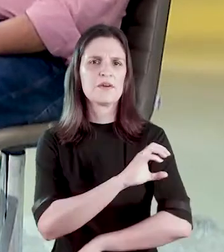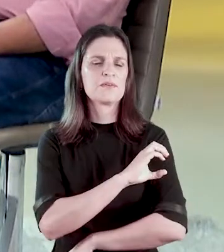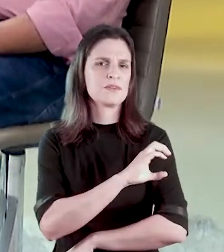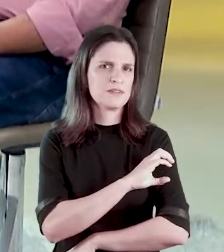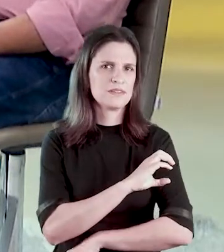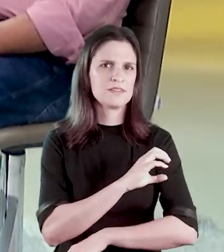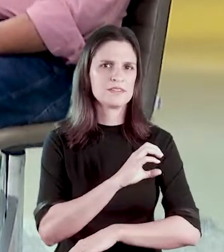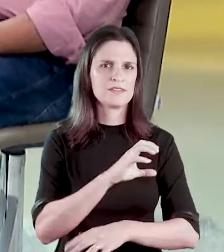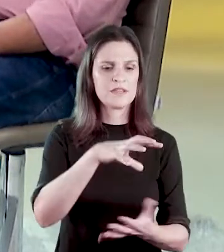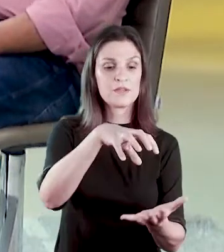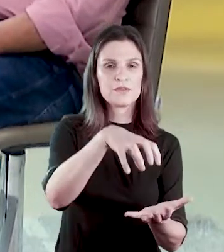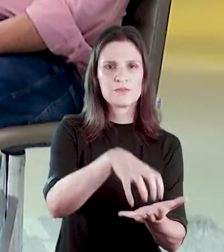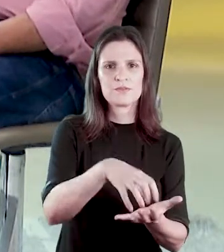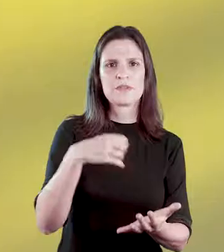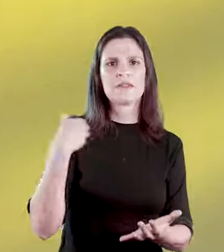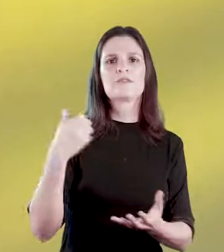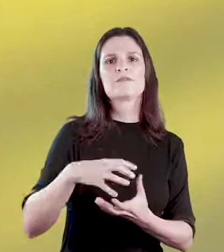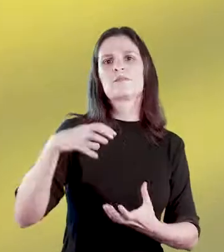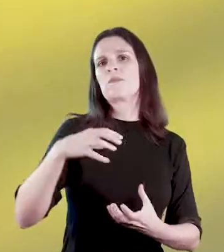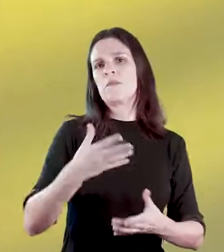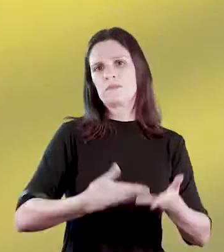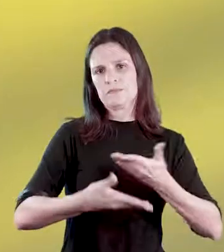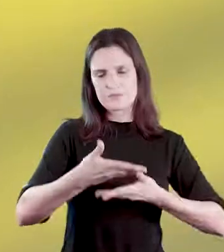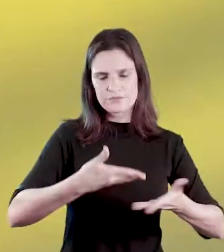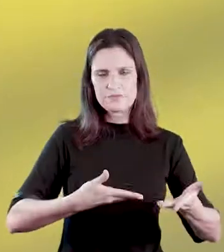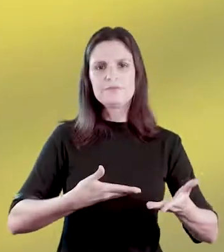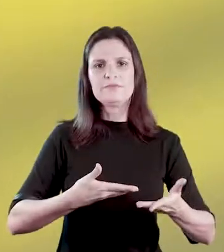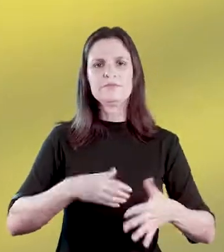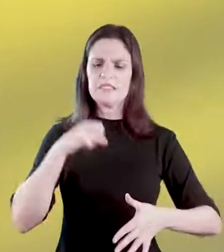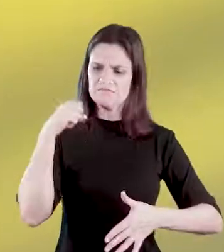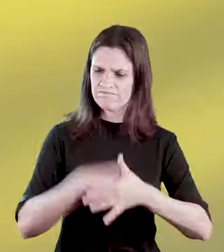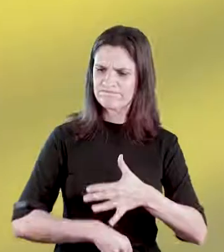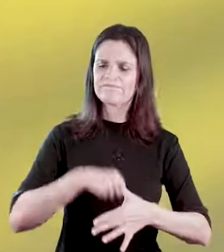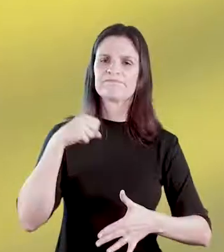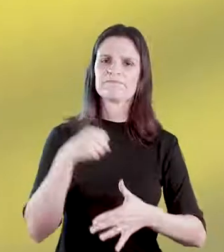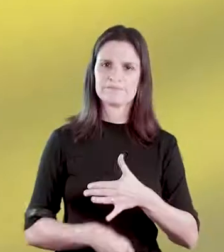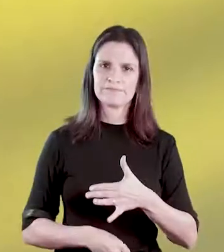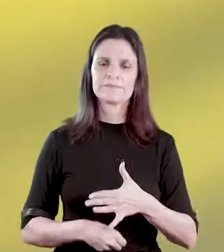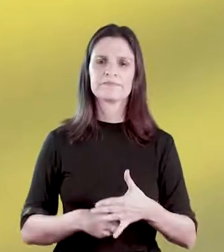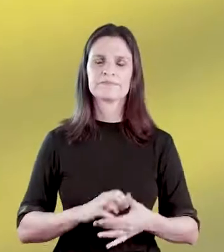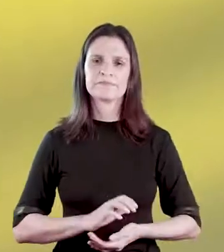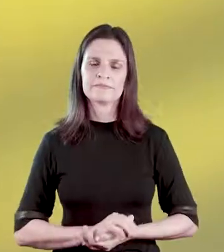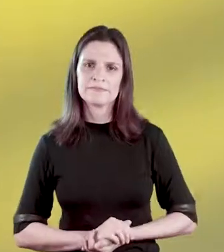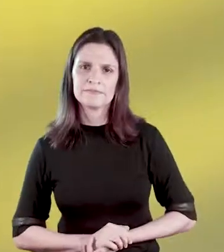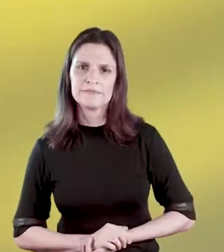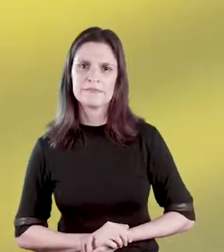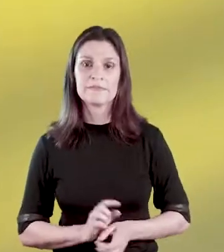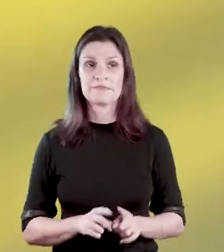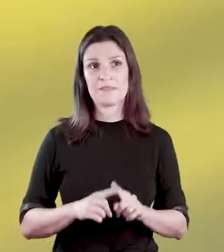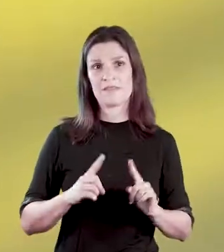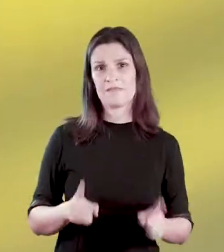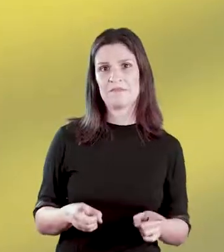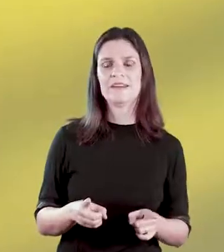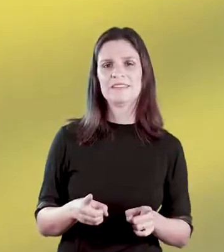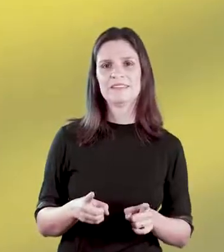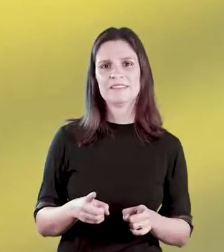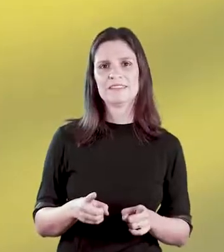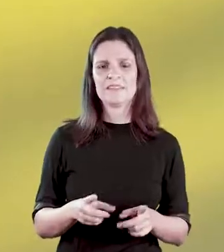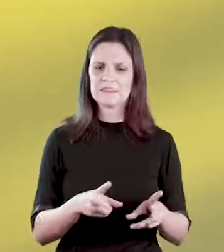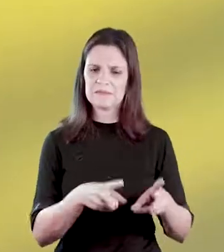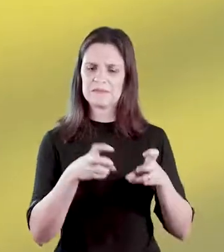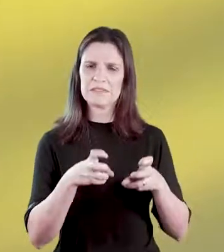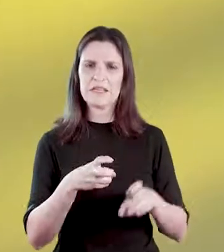o vovó Ziza ali eu lutei muito ali eh Infelizmente eu digo isso porque encontrei